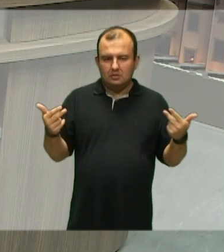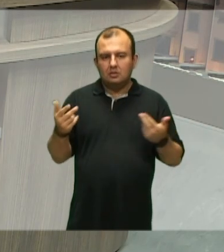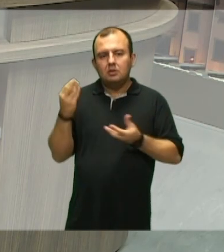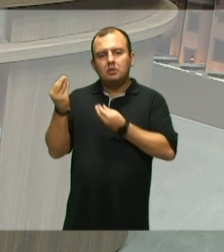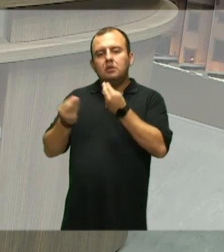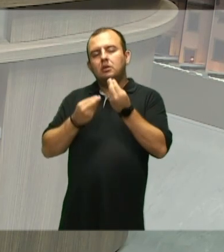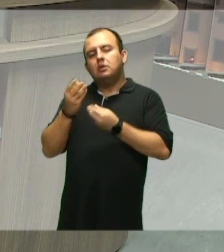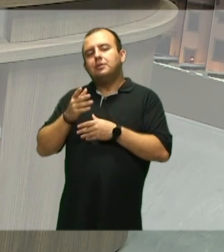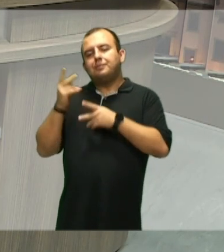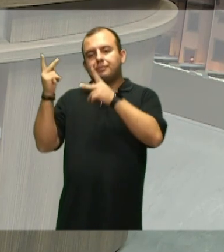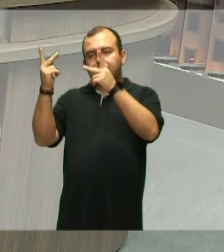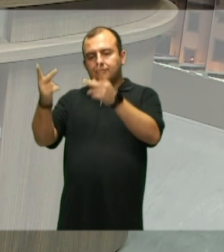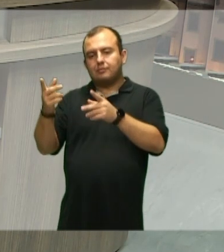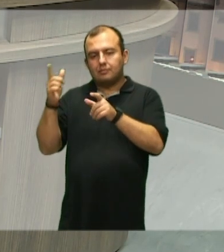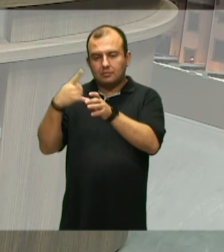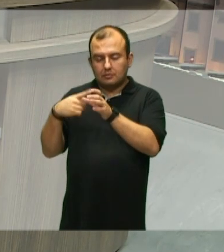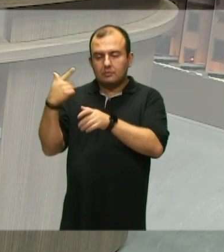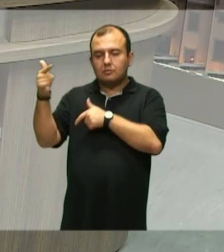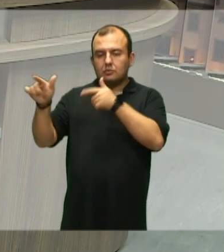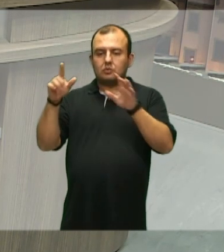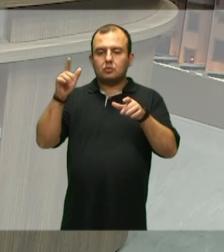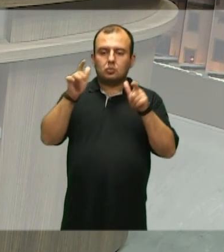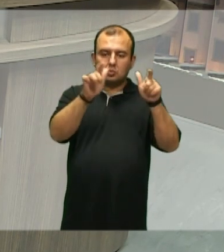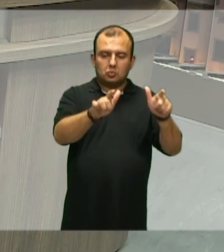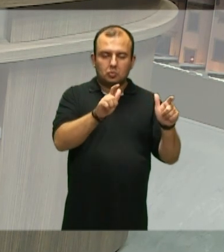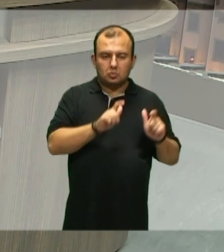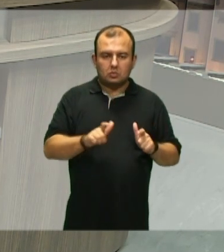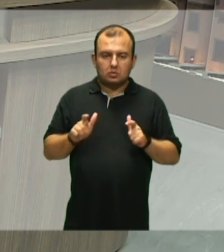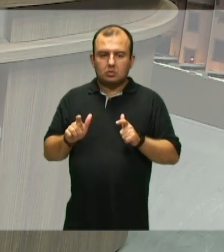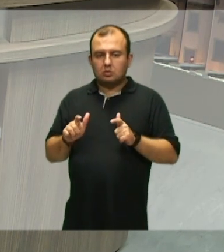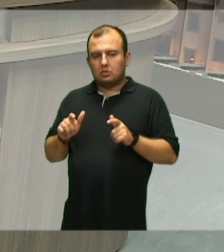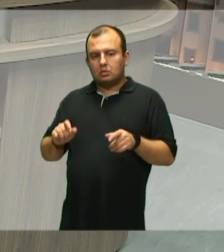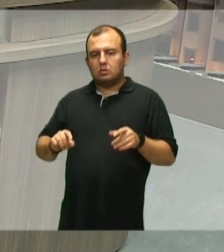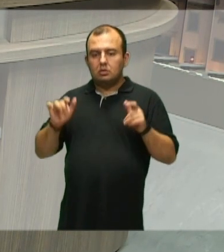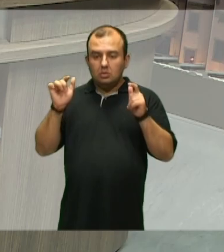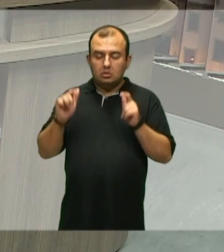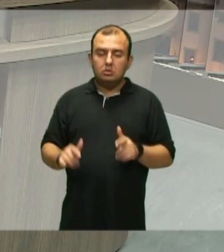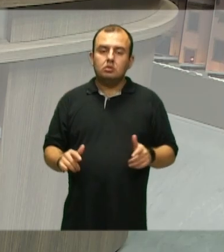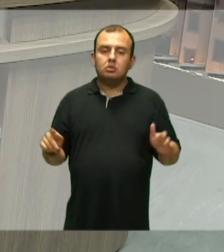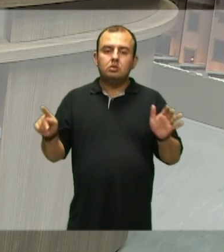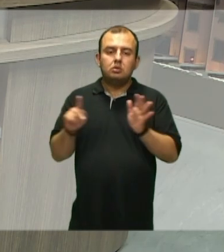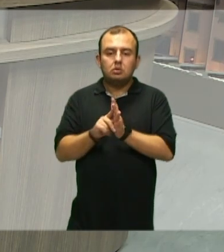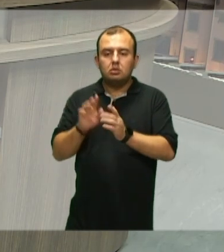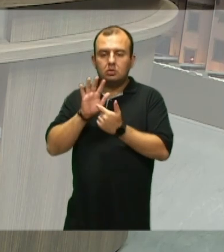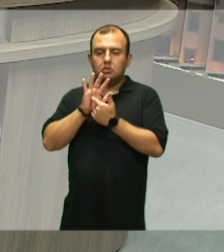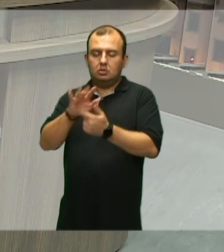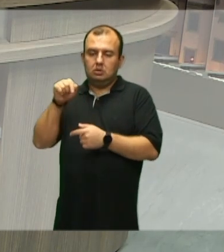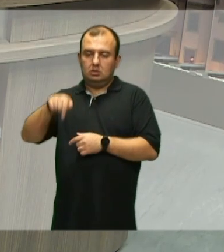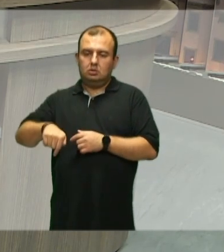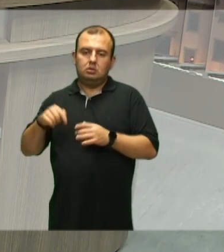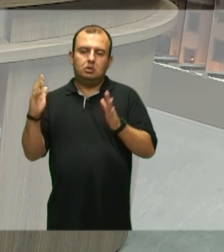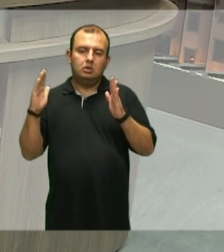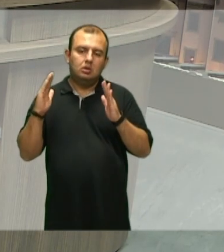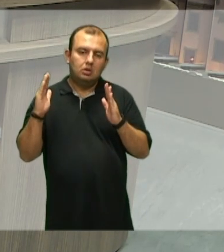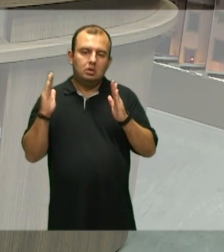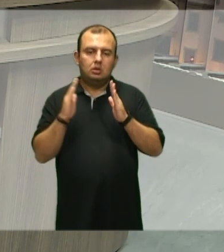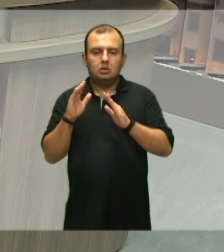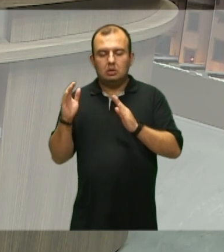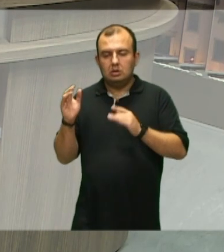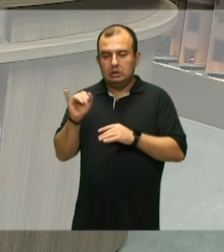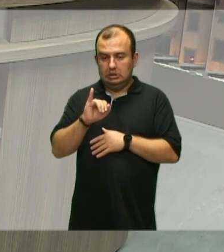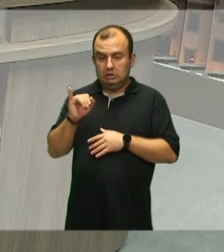Quando vocês vão para outras cidades, outros espaços que não o espaço onde vocês se apresentam aqui, onde fica, que é a